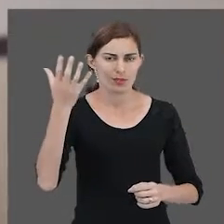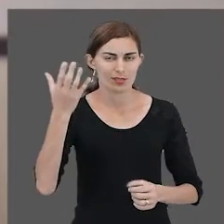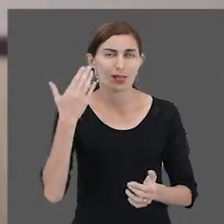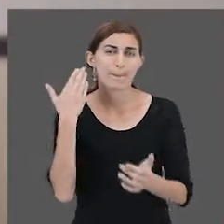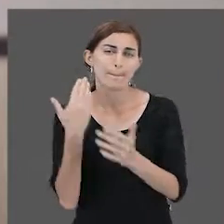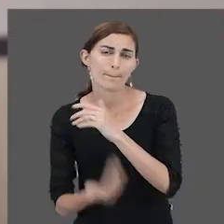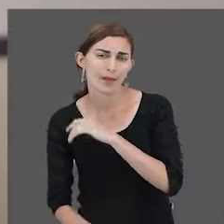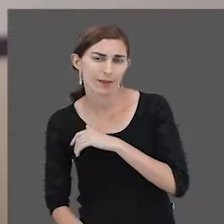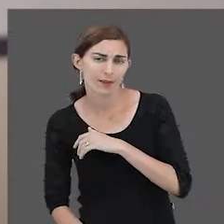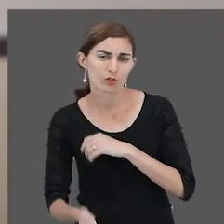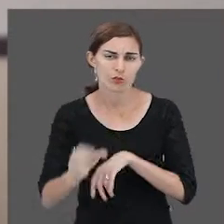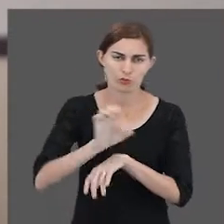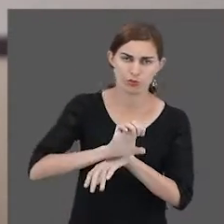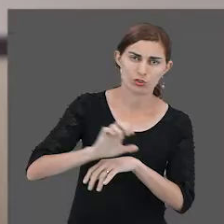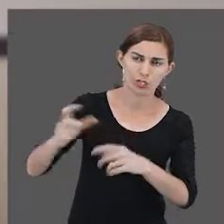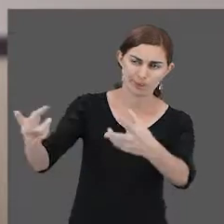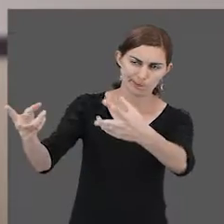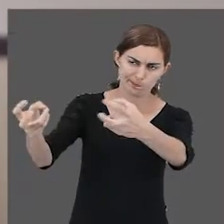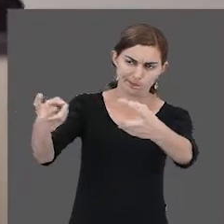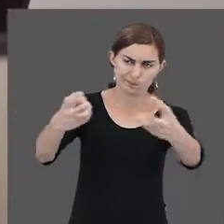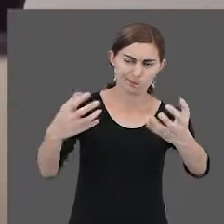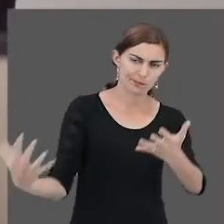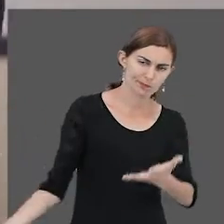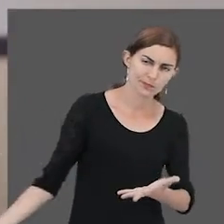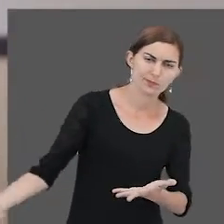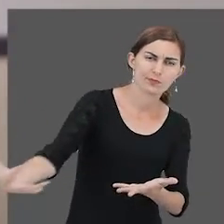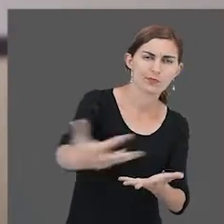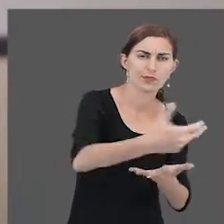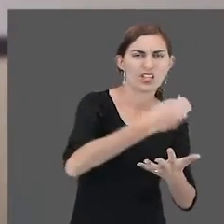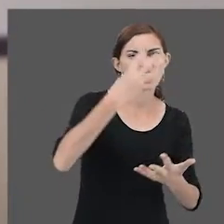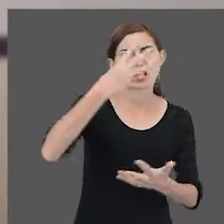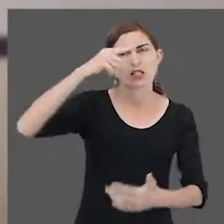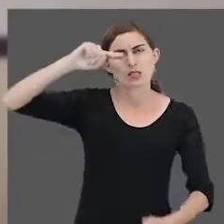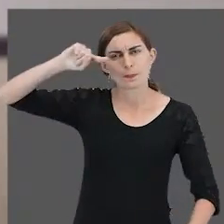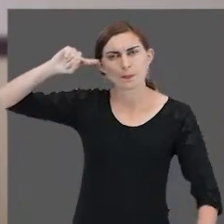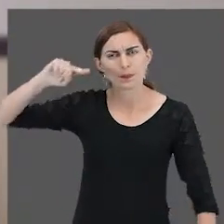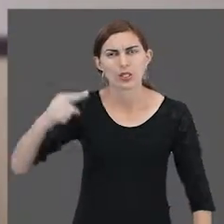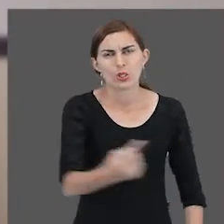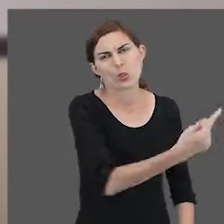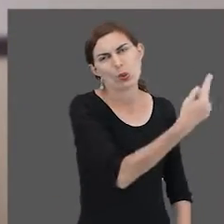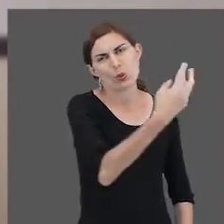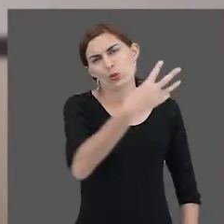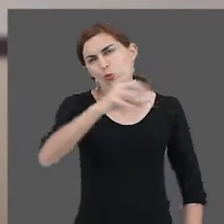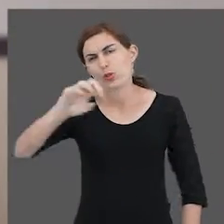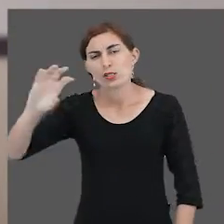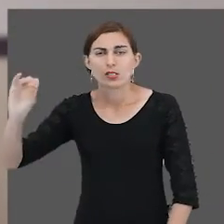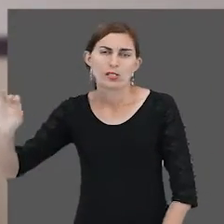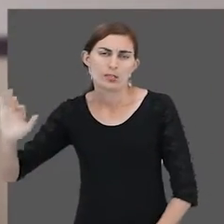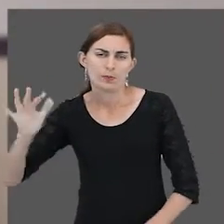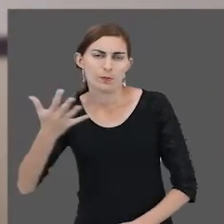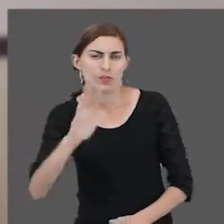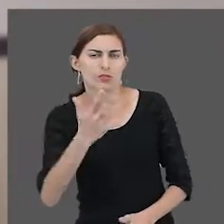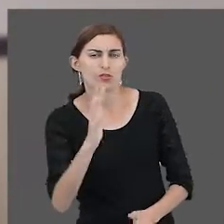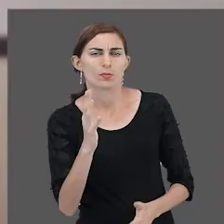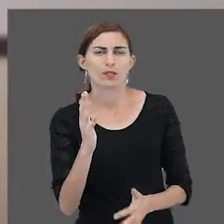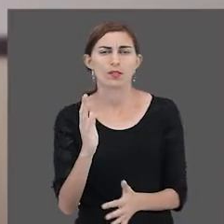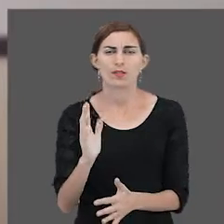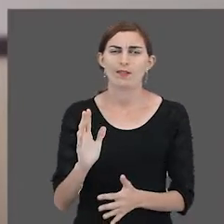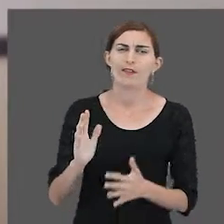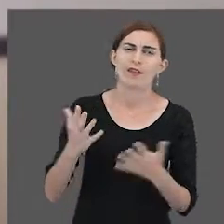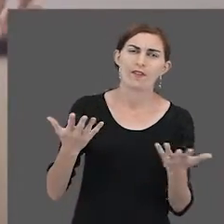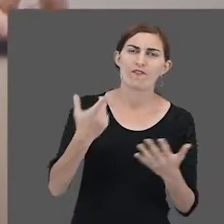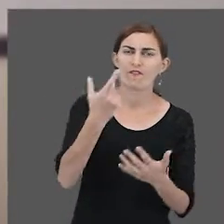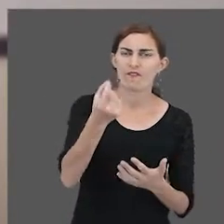Que essa perda, o estado arrecada 3 bilhões e 400 e